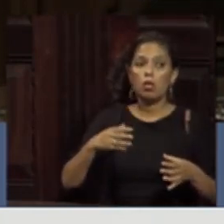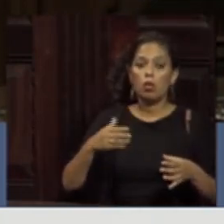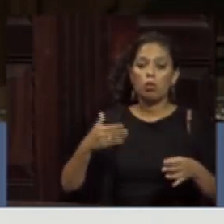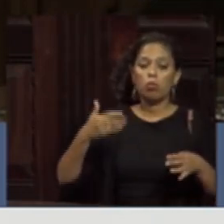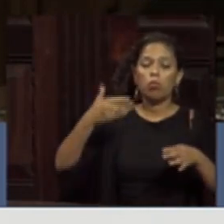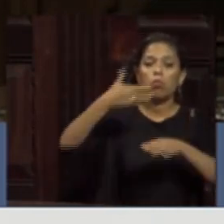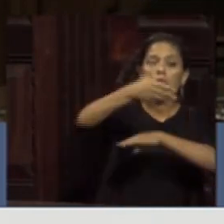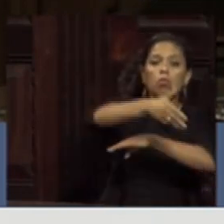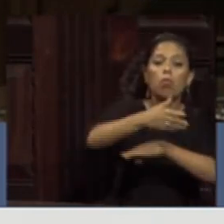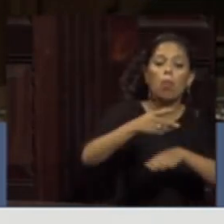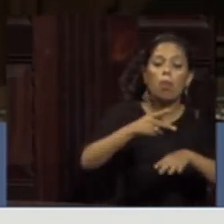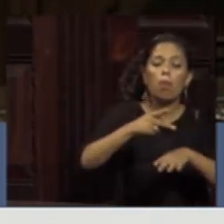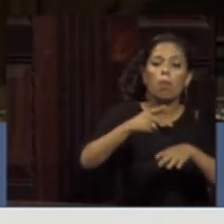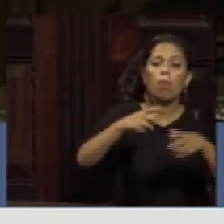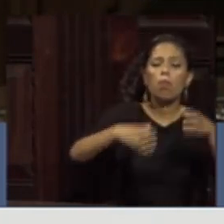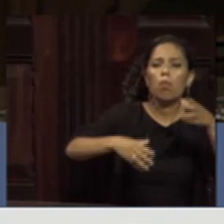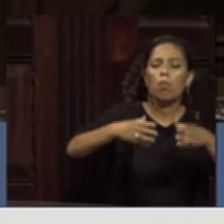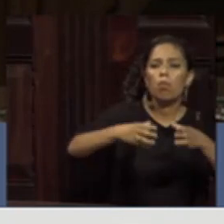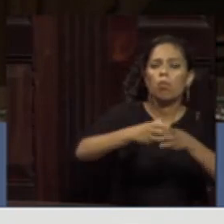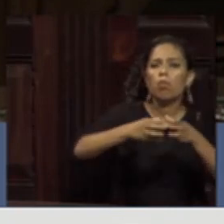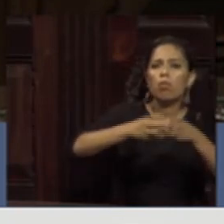aquilo que não lhe pertence?